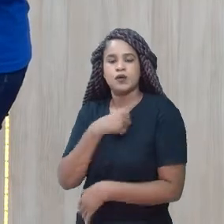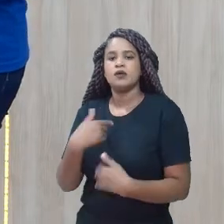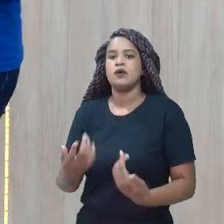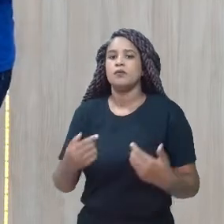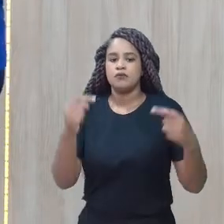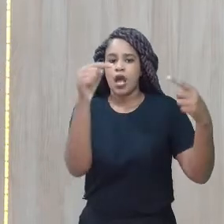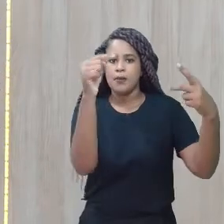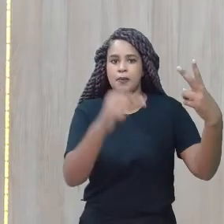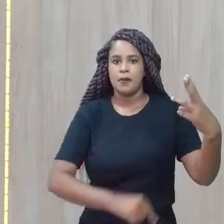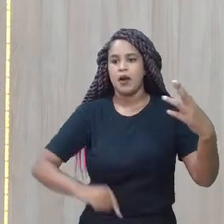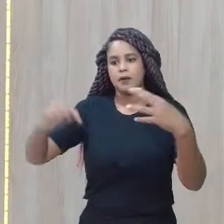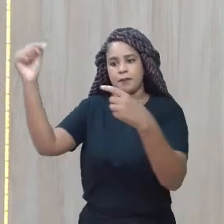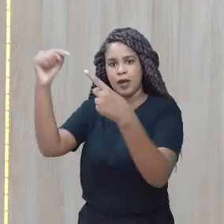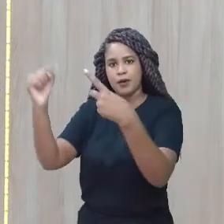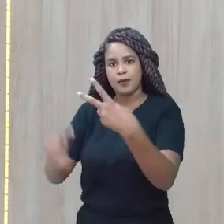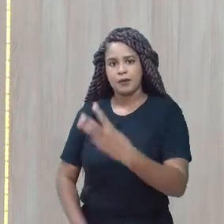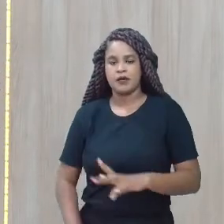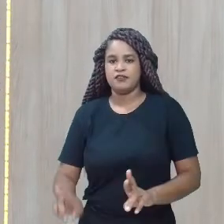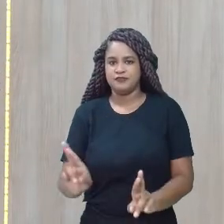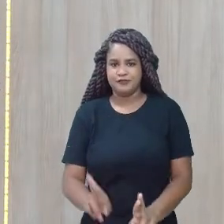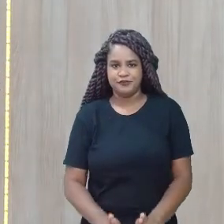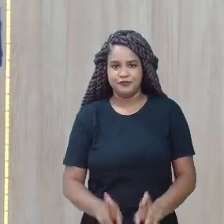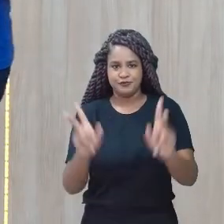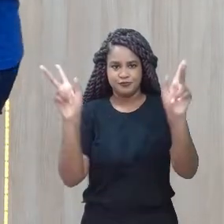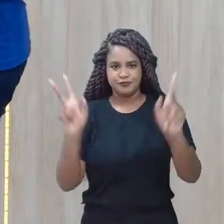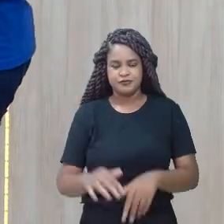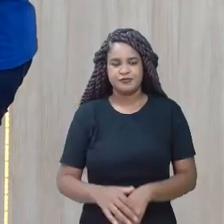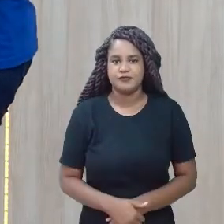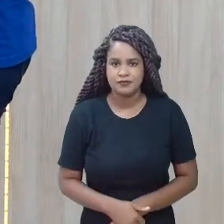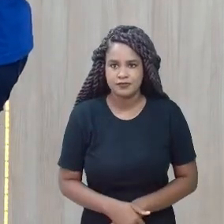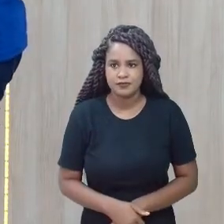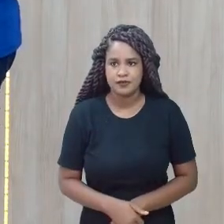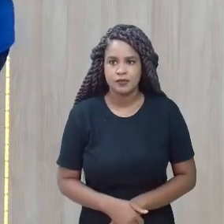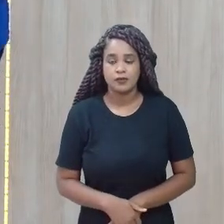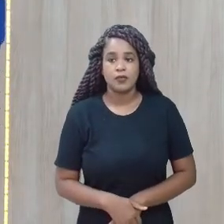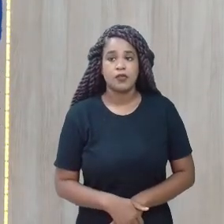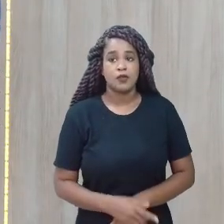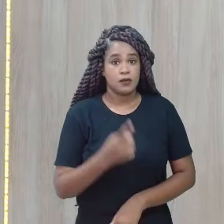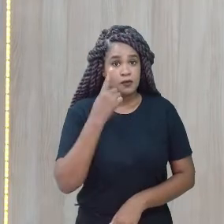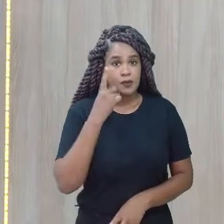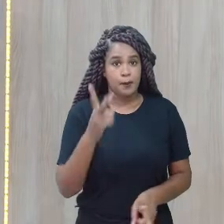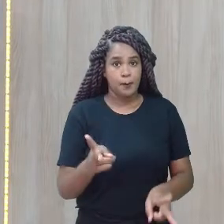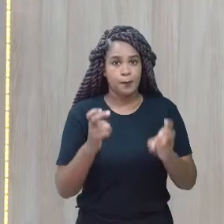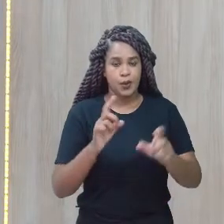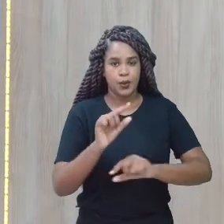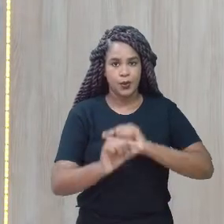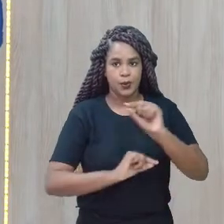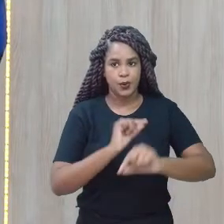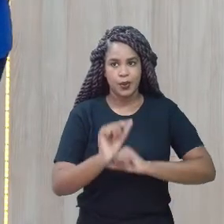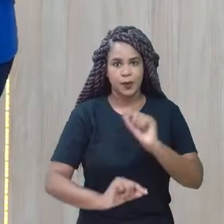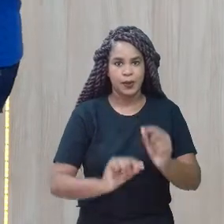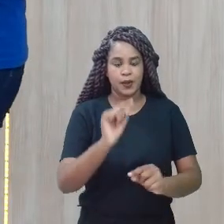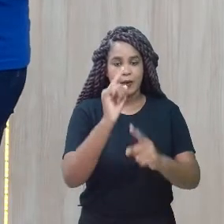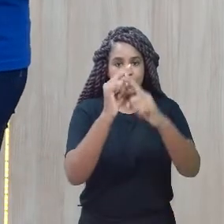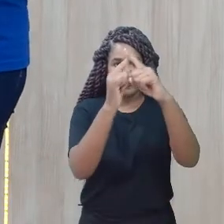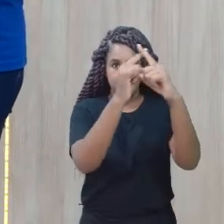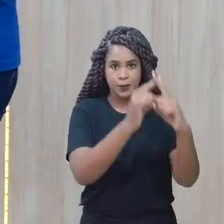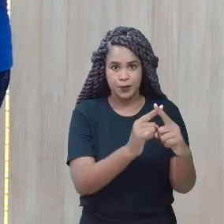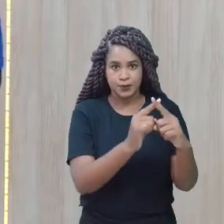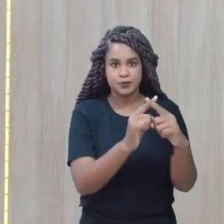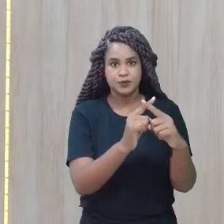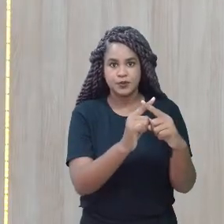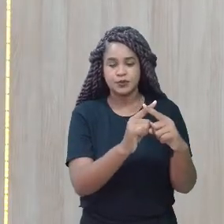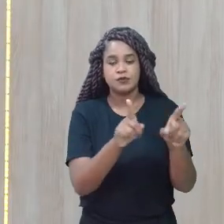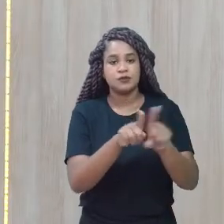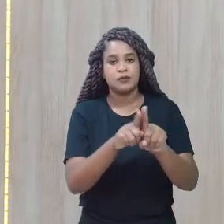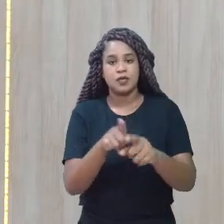listando essas principais diferenças, beleza? Vou colocar aqui, por exemplo, ó, múltiplos e divisores do número 21, para a